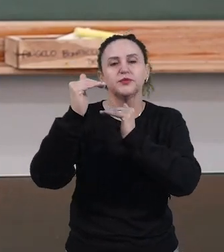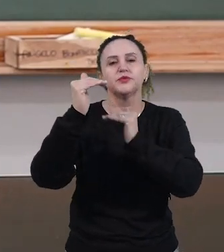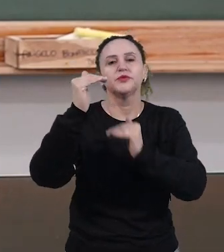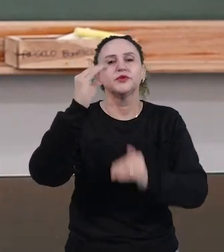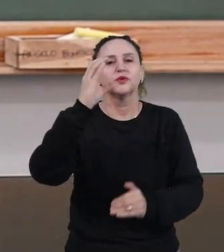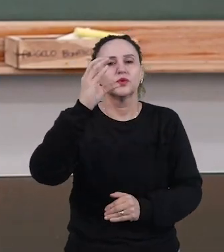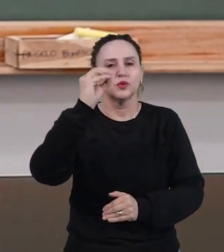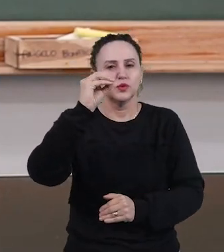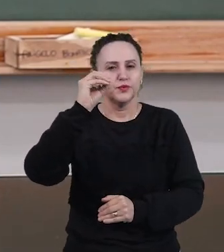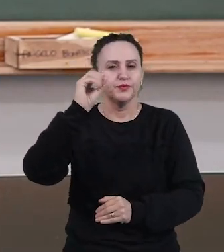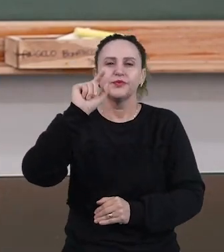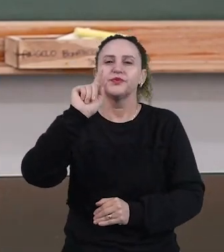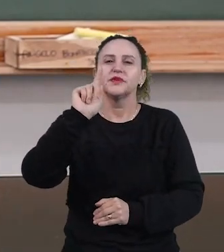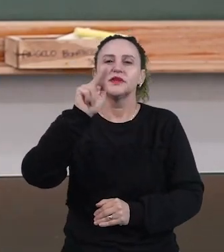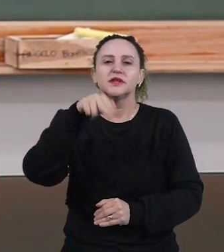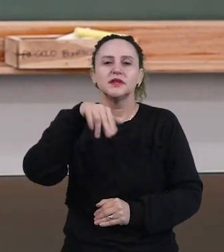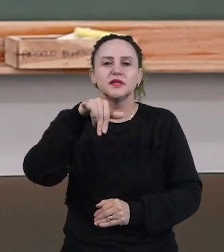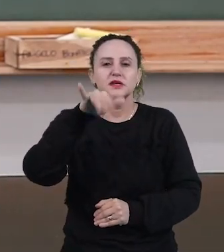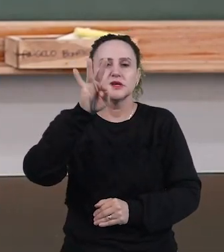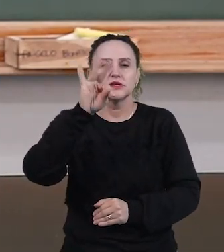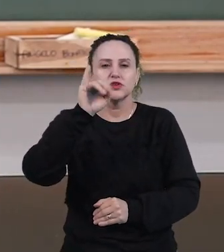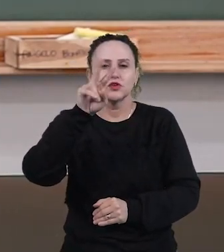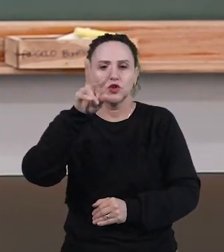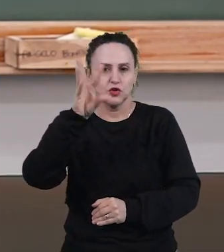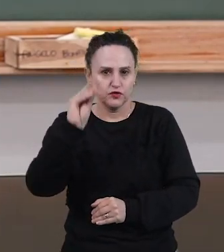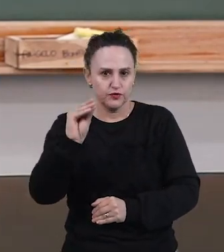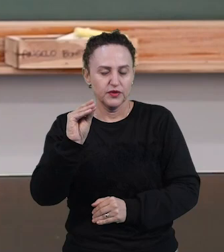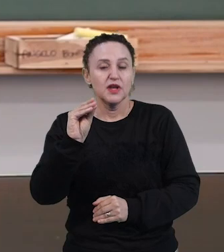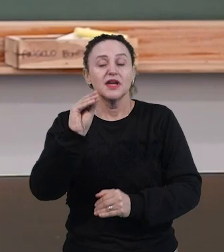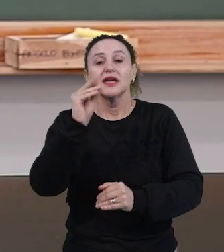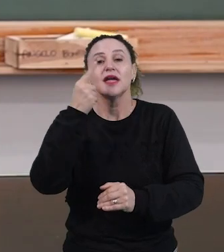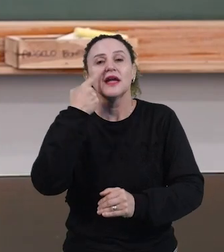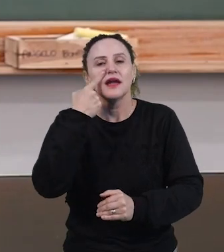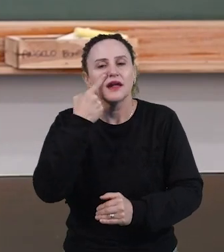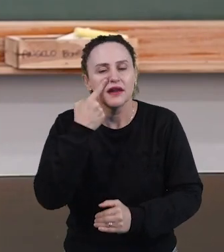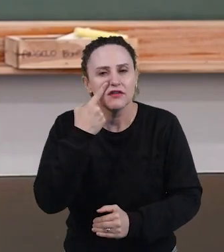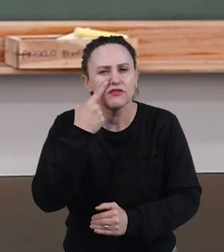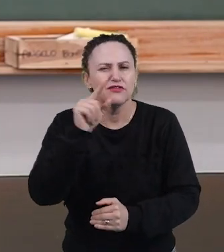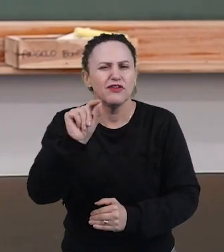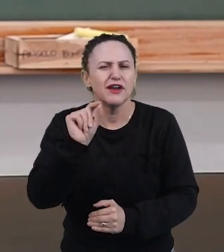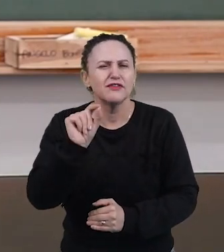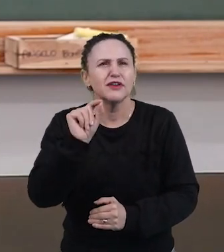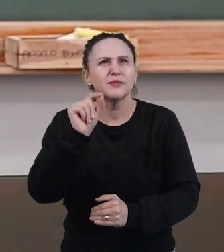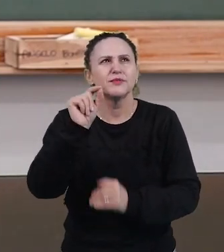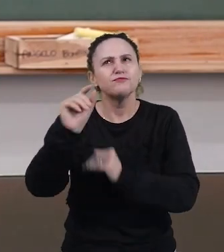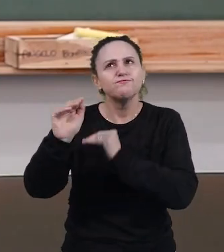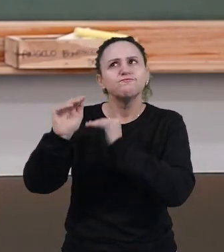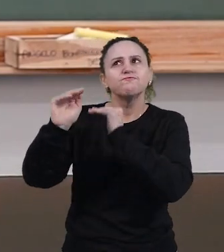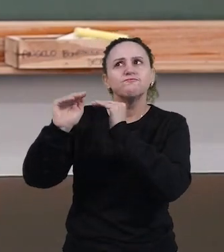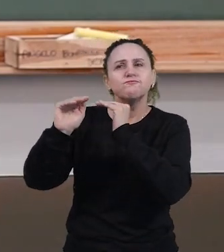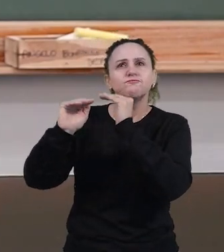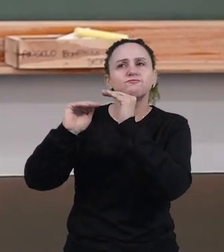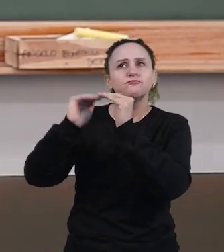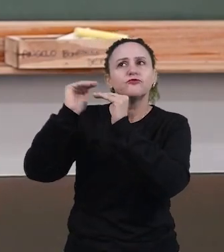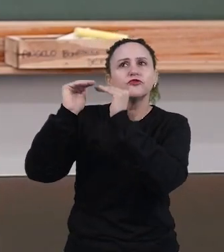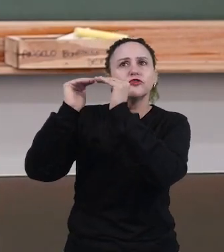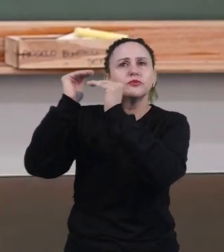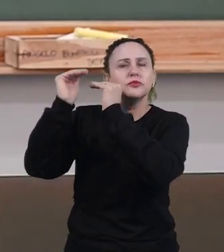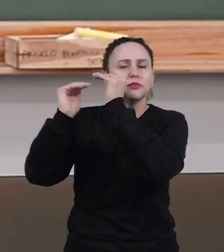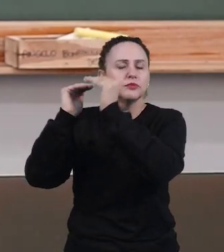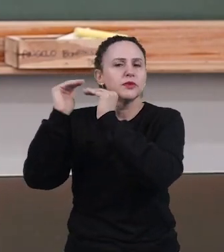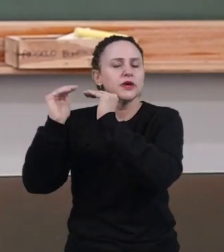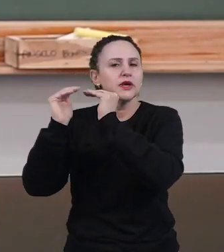né, ele vai trazendo que o desenvolvimento, ele se dá por uma gradação, né, ele é alguém